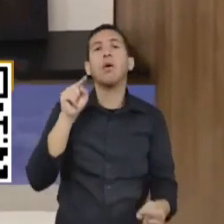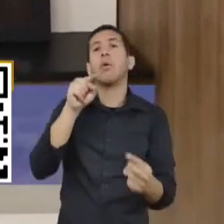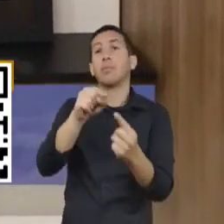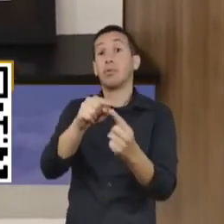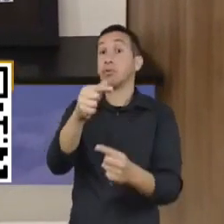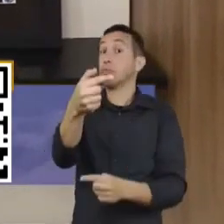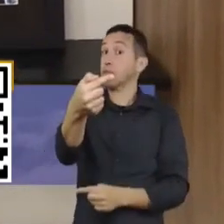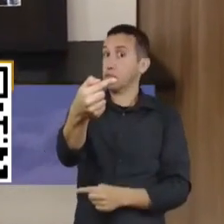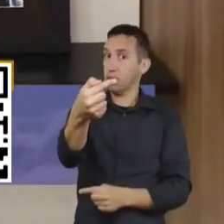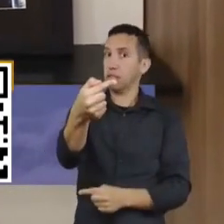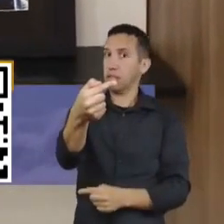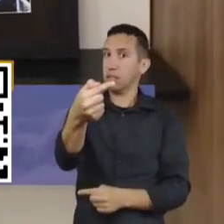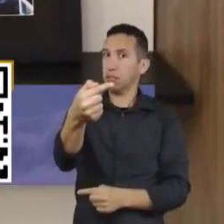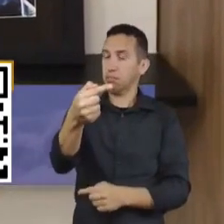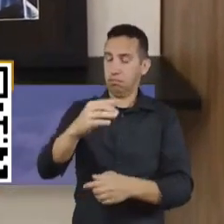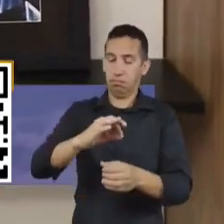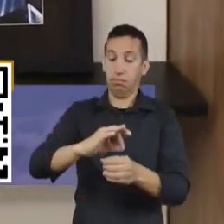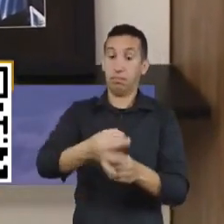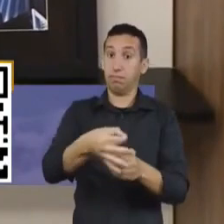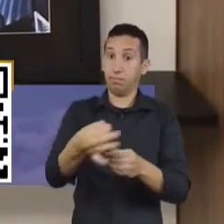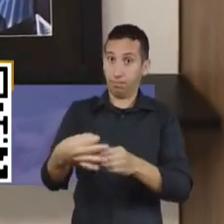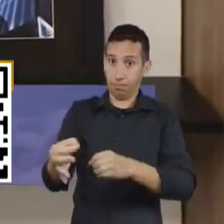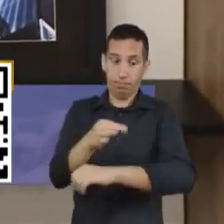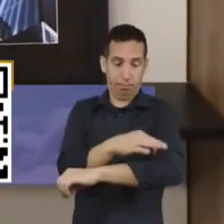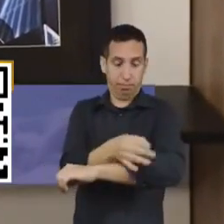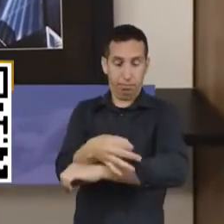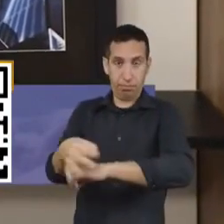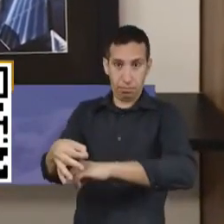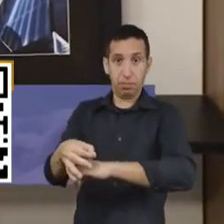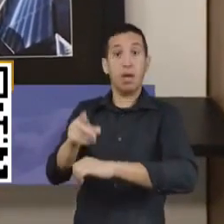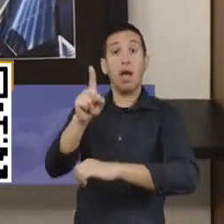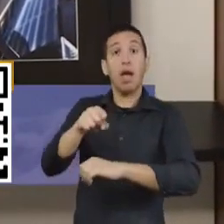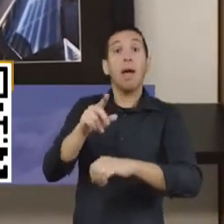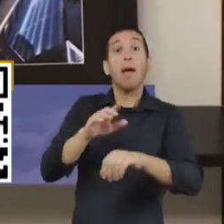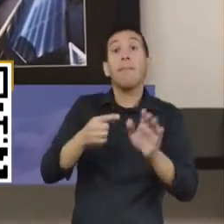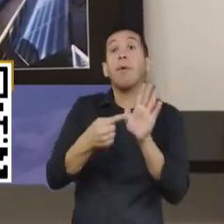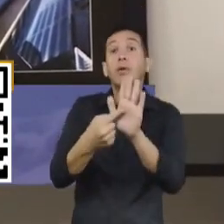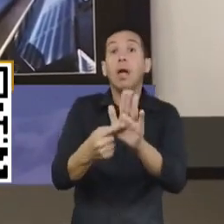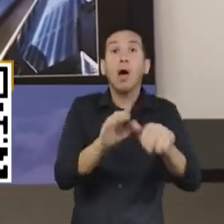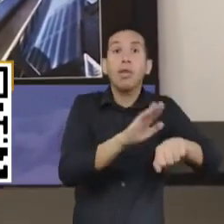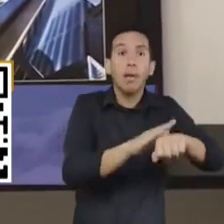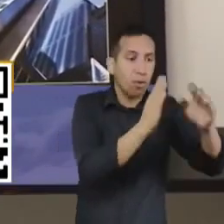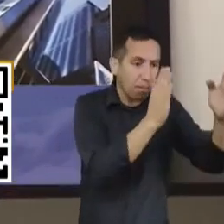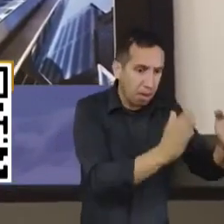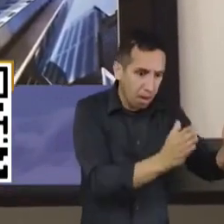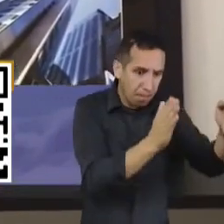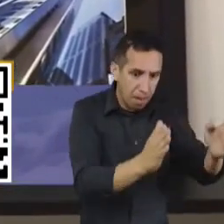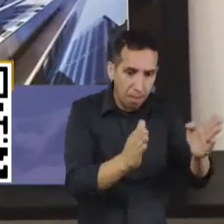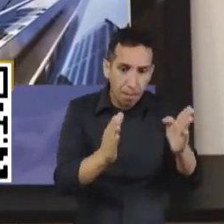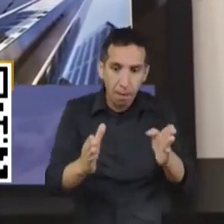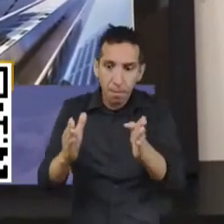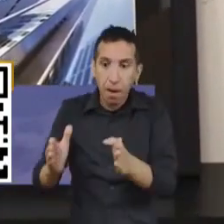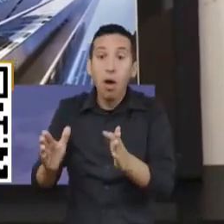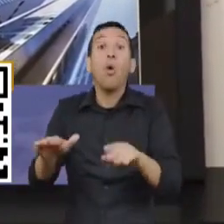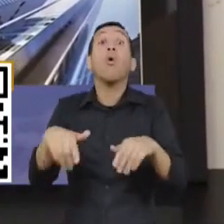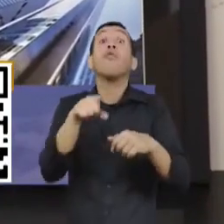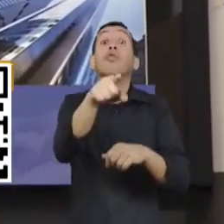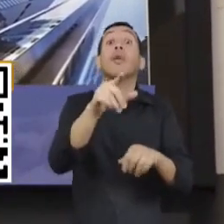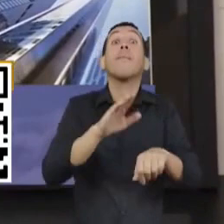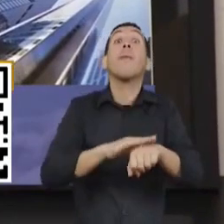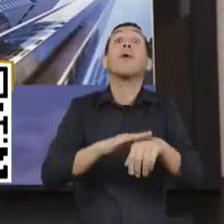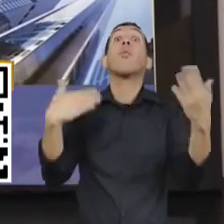dos sete selos é mostrar os eventos através da história e mostrar em que